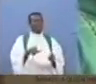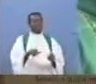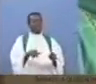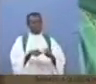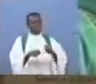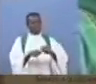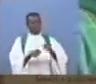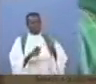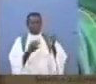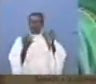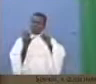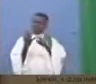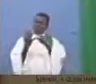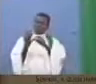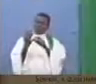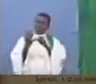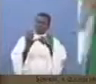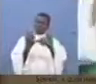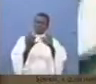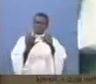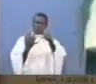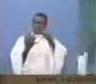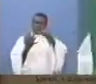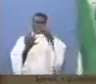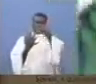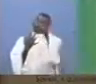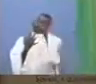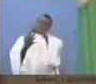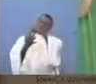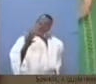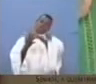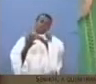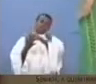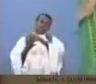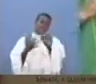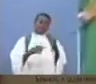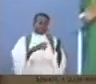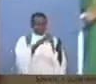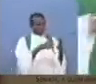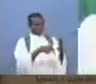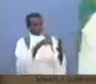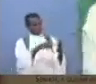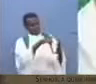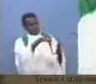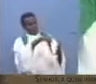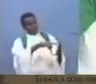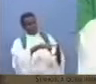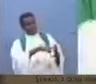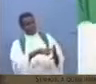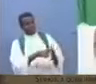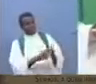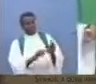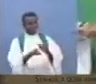Existem movimentos da mão humana que é de uma perfeição absoluta. Não existe máquina capaz